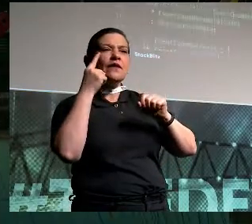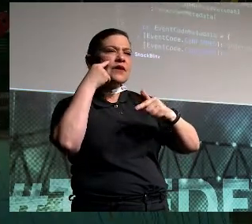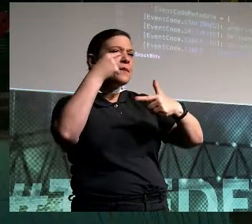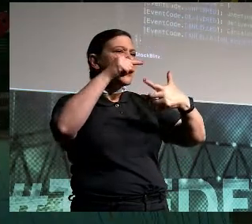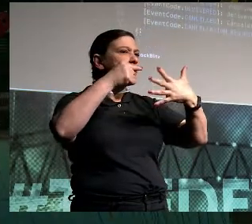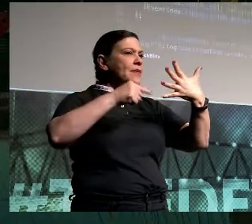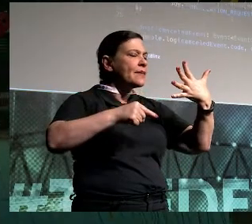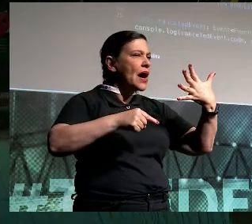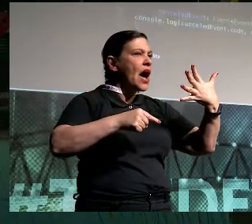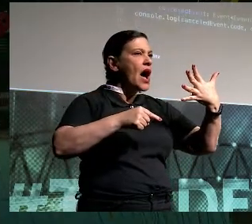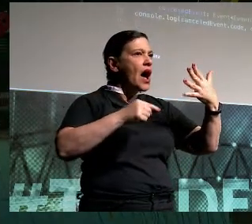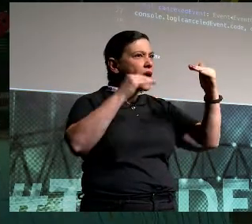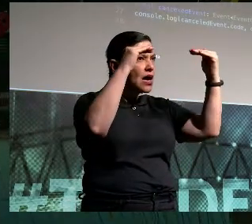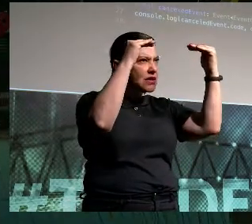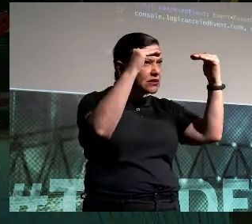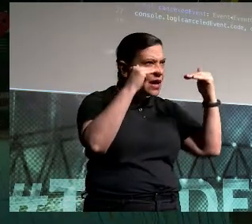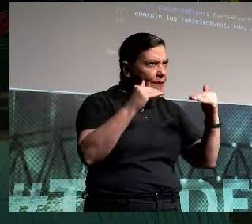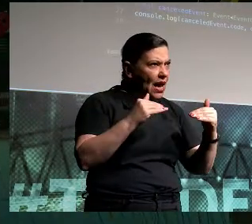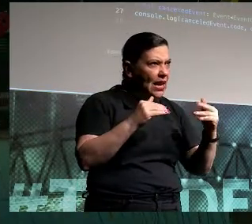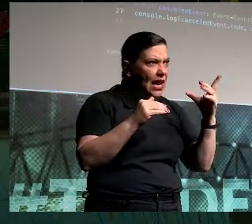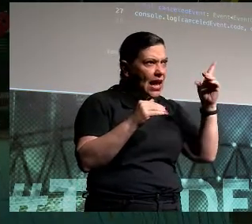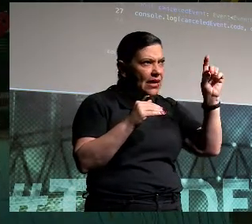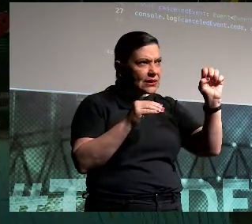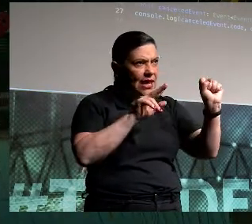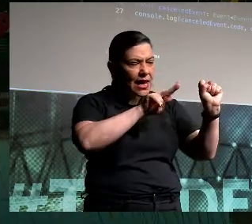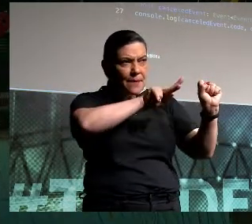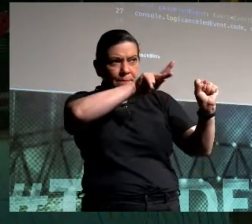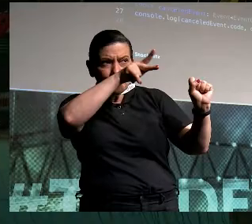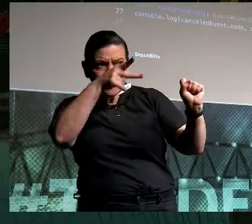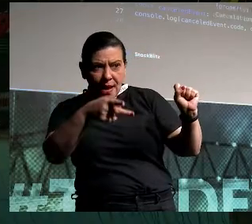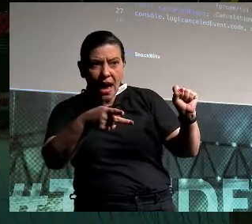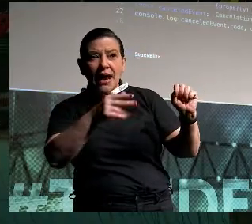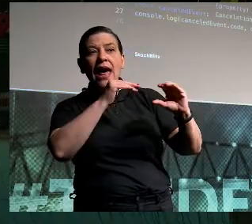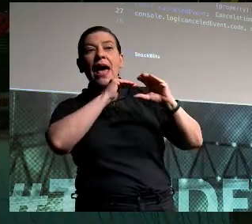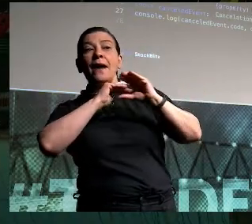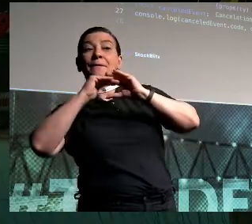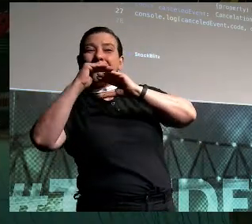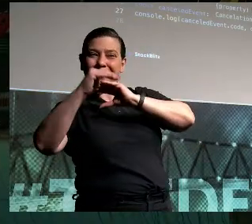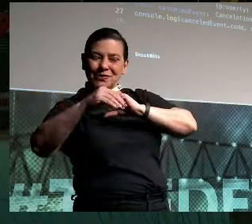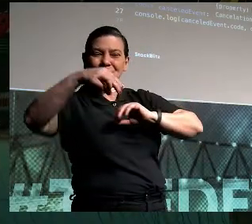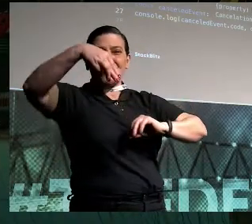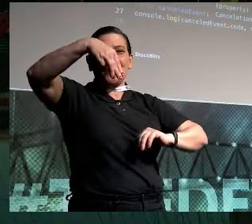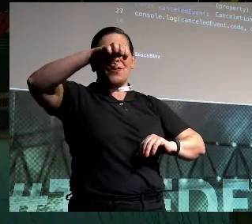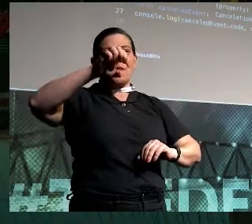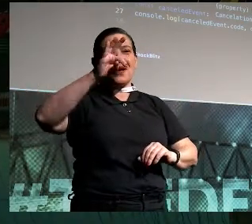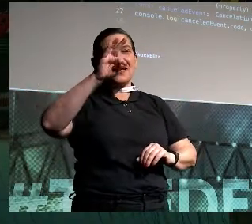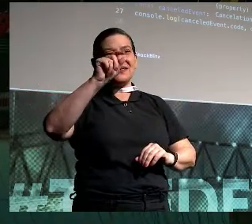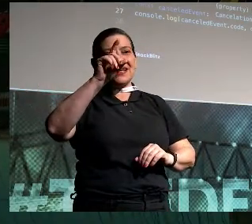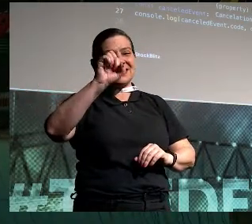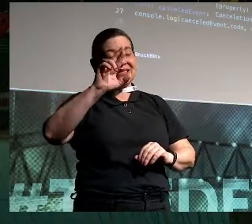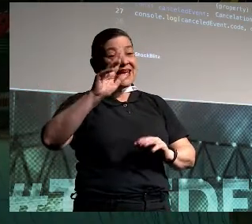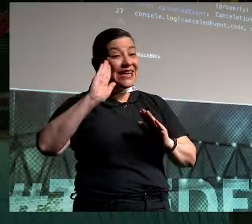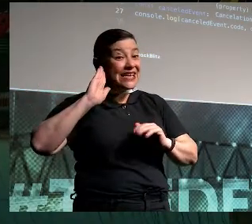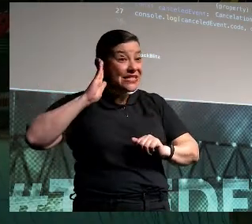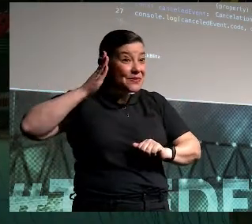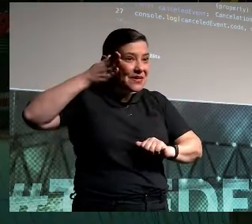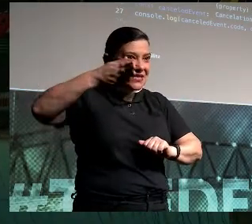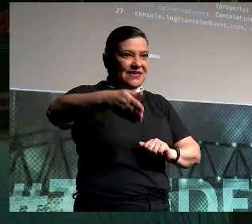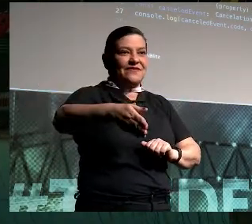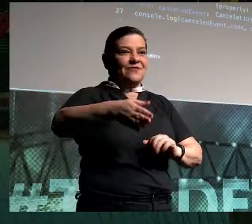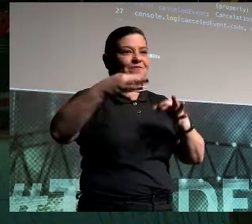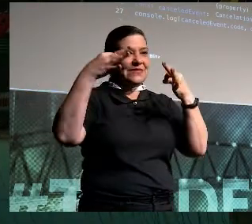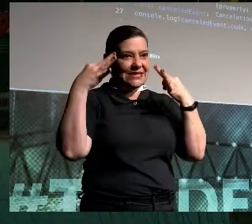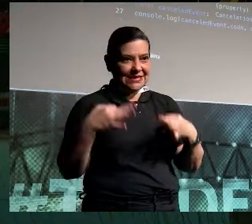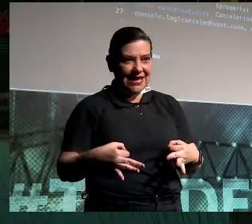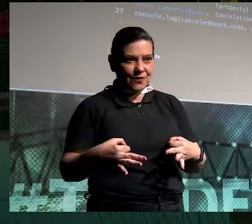de depara, e me passou exatamente o metadata específico aqui que ele tem de cancellation